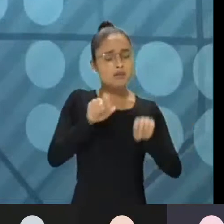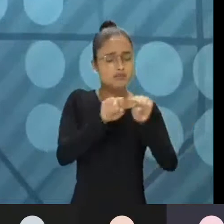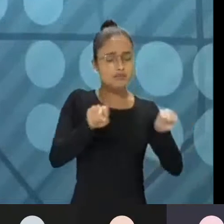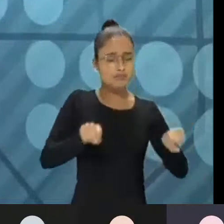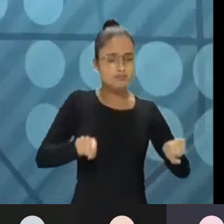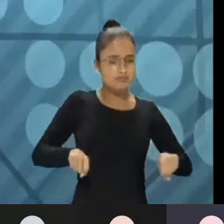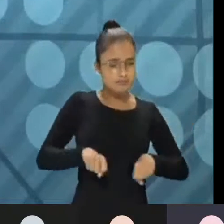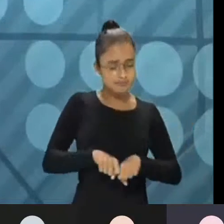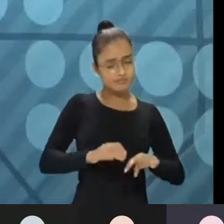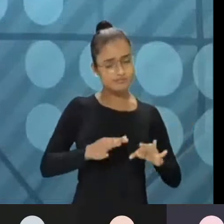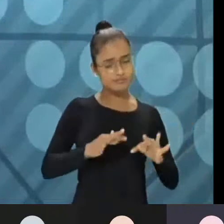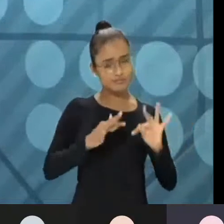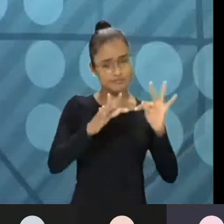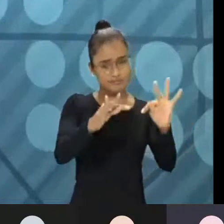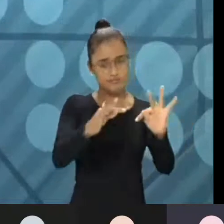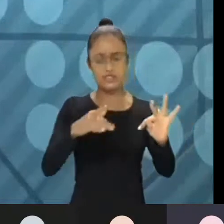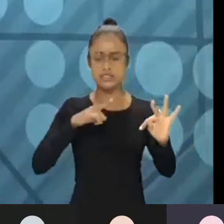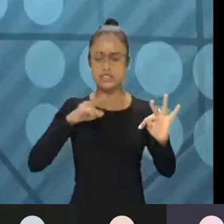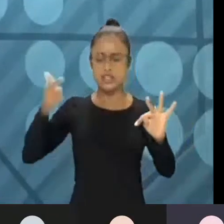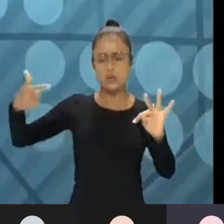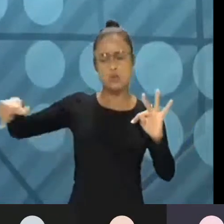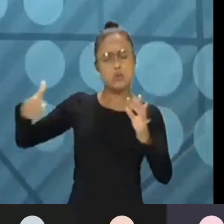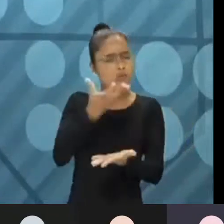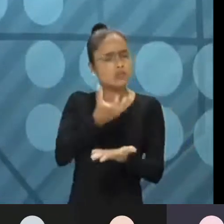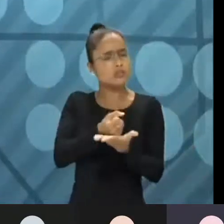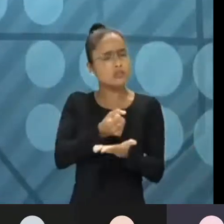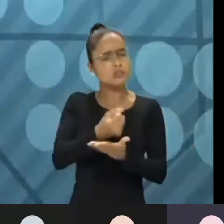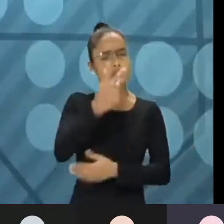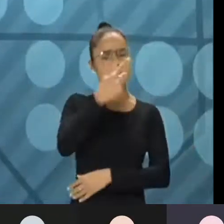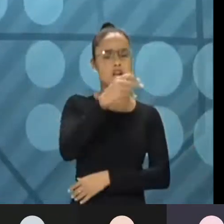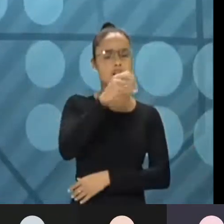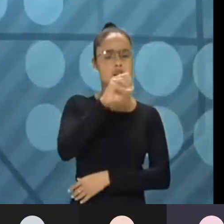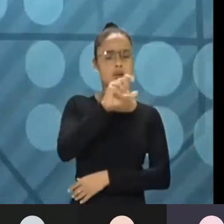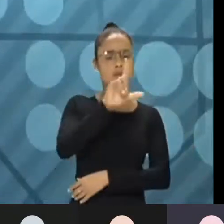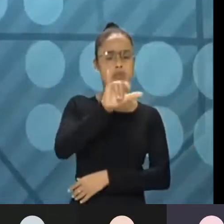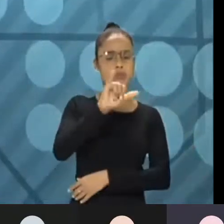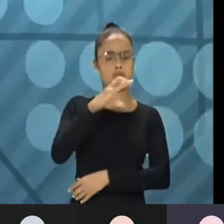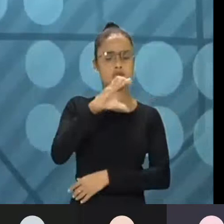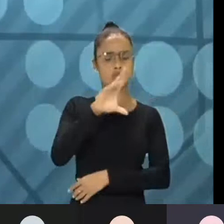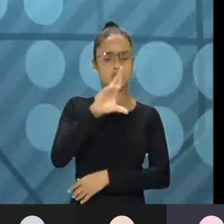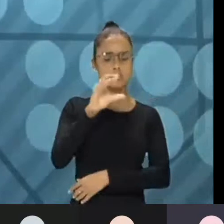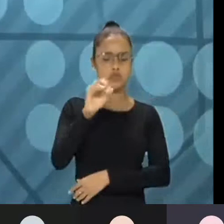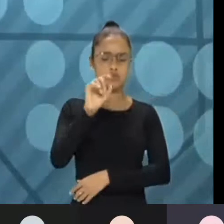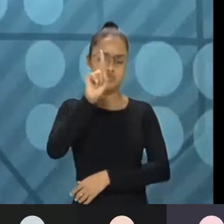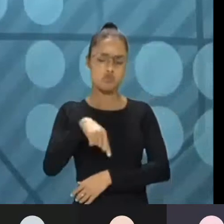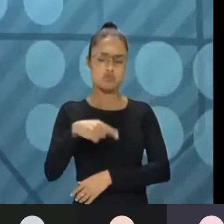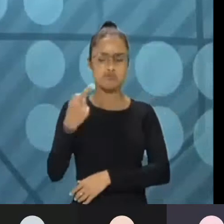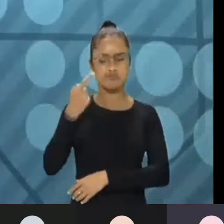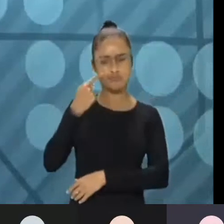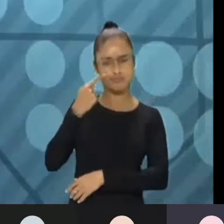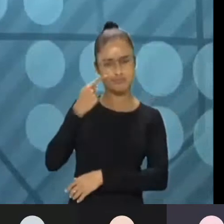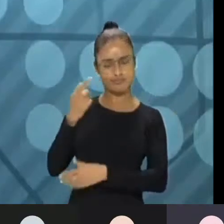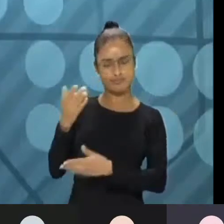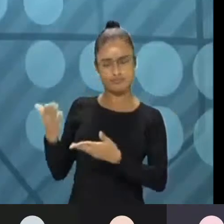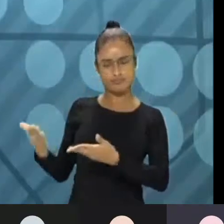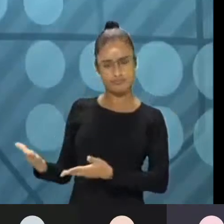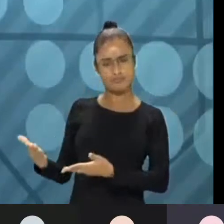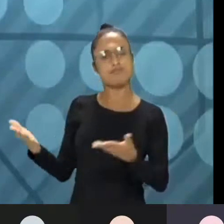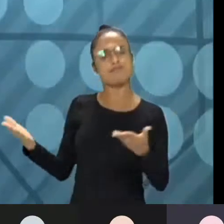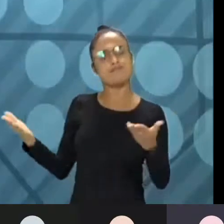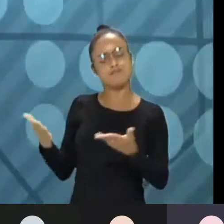à tecnologia. Tem um outro software que é chamado de PolyPro. Nós vamos utilizá-lo na câmera de documentos